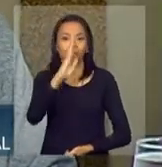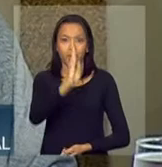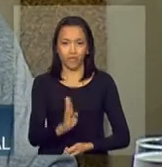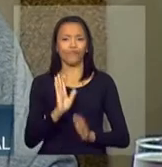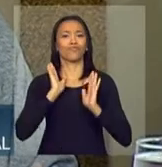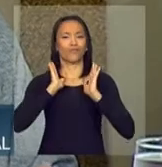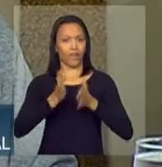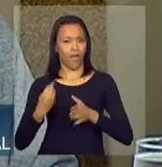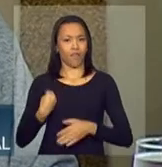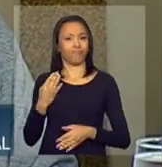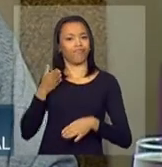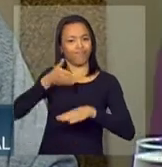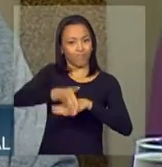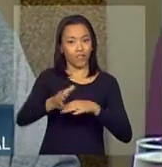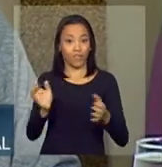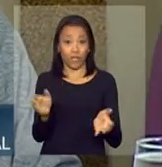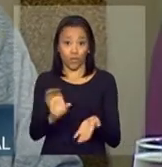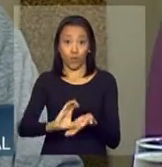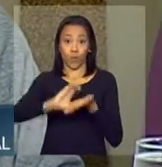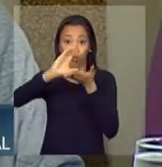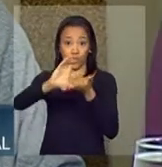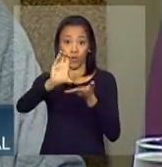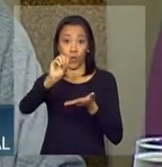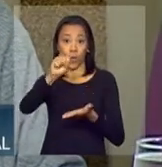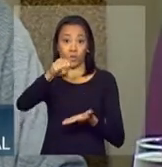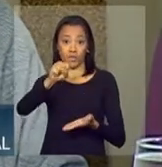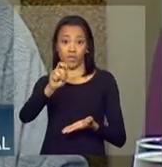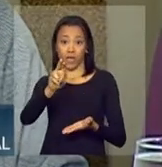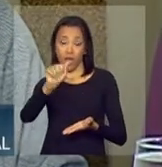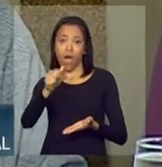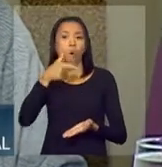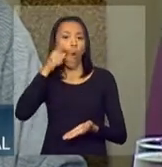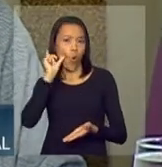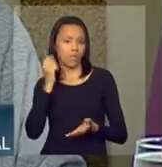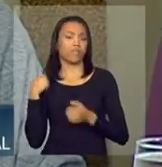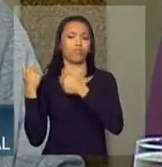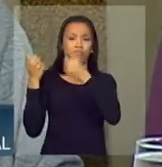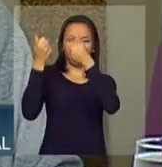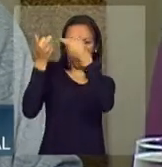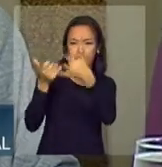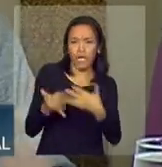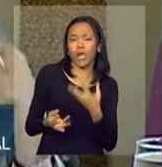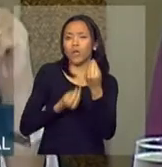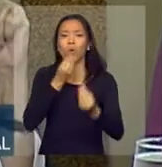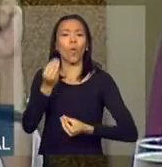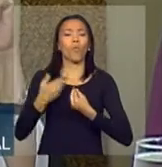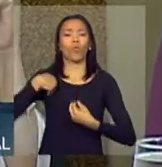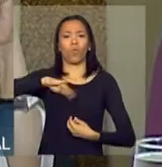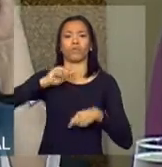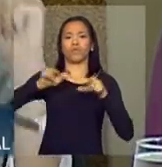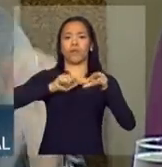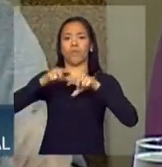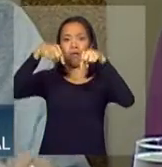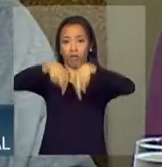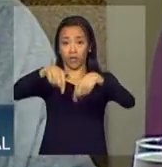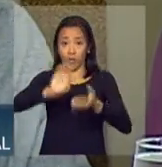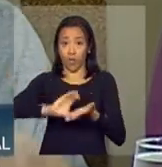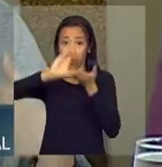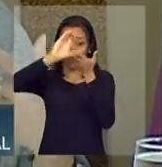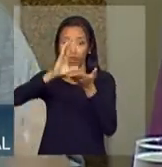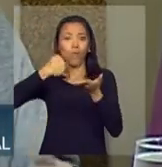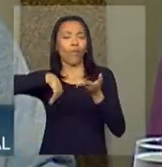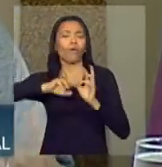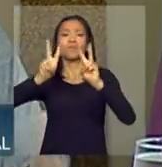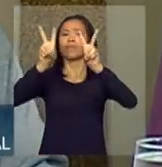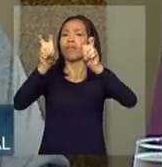aqui no Conselho. Tive a honra de recebê-los antes de ontem para explicar um pouco o nosso trabalho aqui no Conselho, nossos